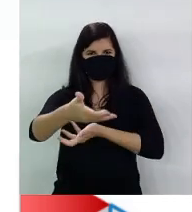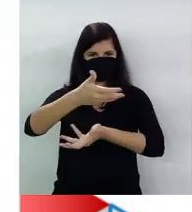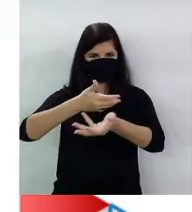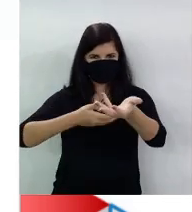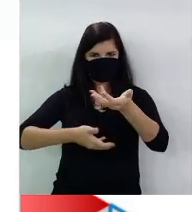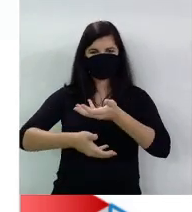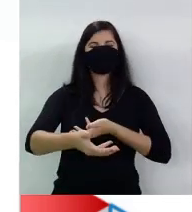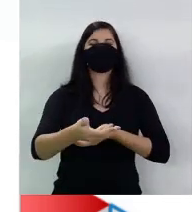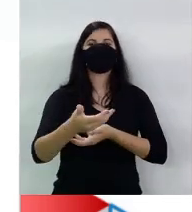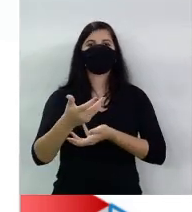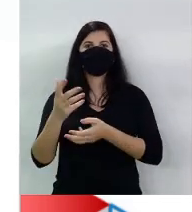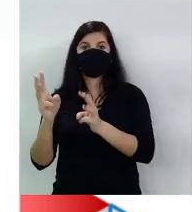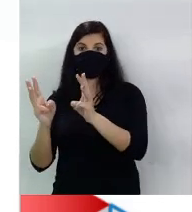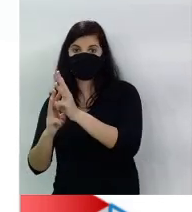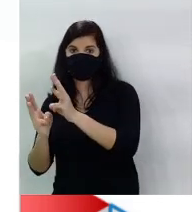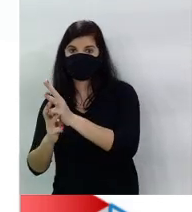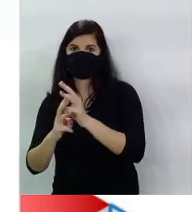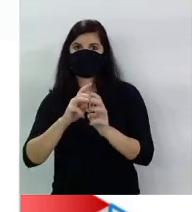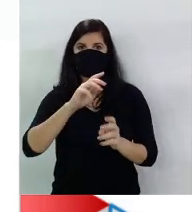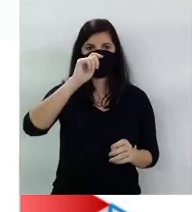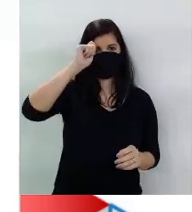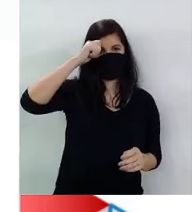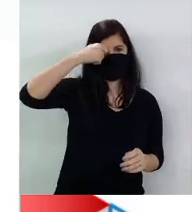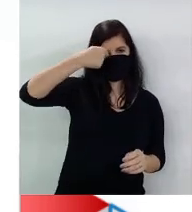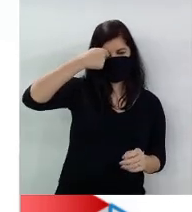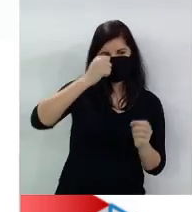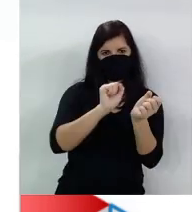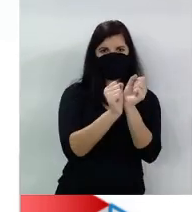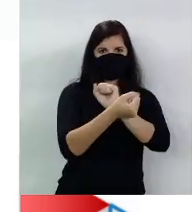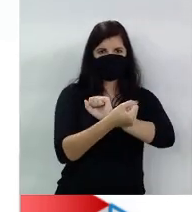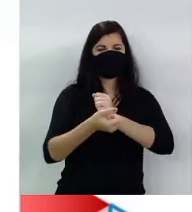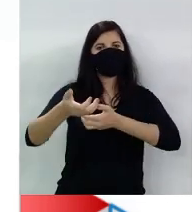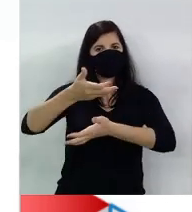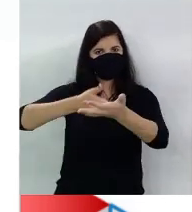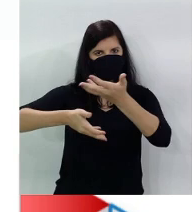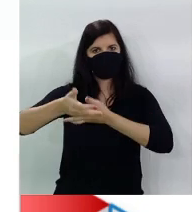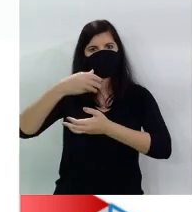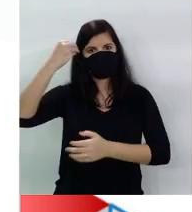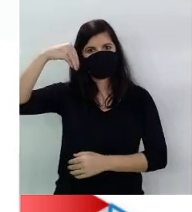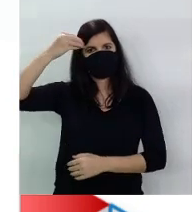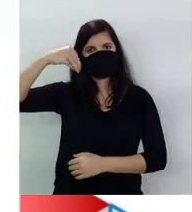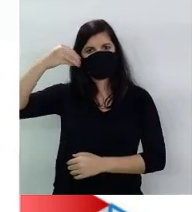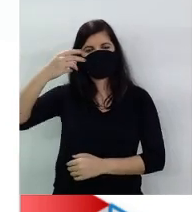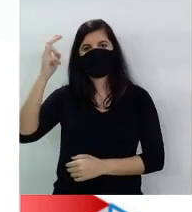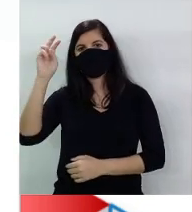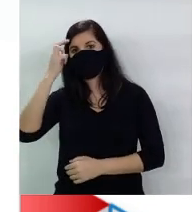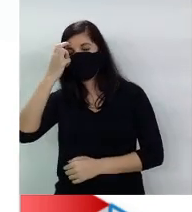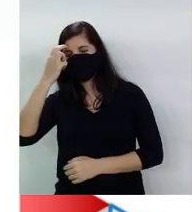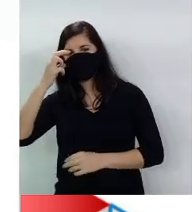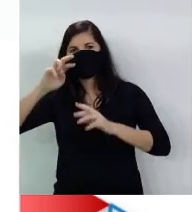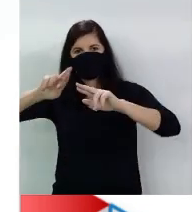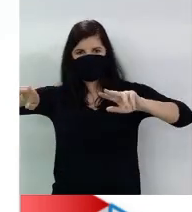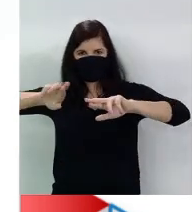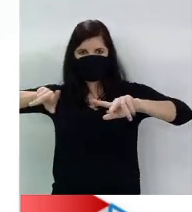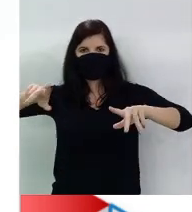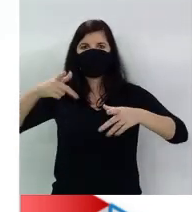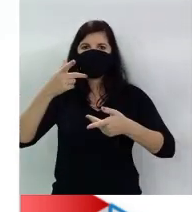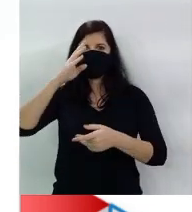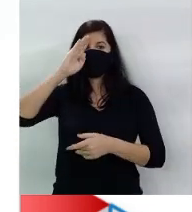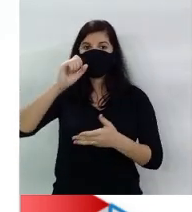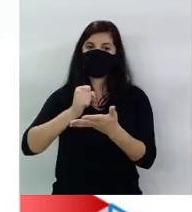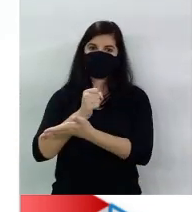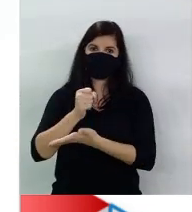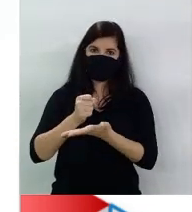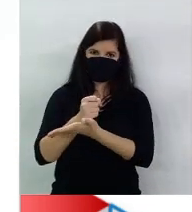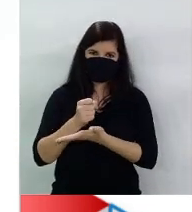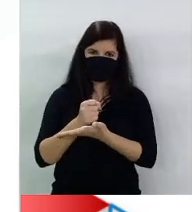intercâmbio entre o indígena e o africano escravizado, as duas culturas, e lembrar que a base é a